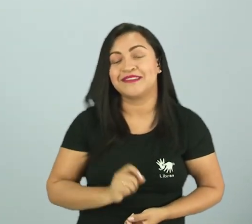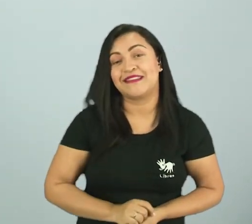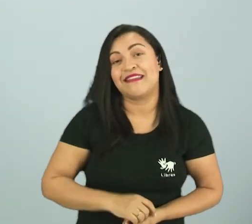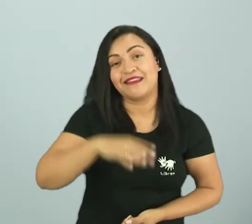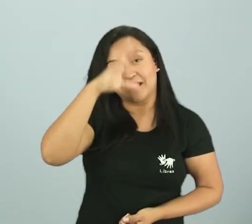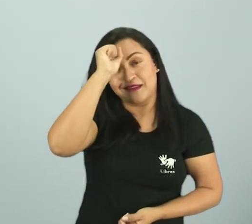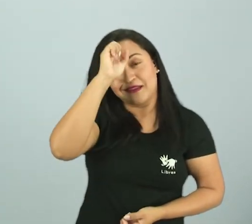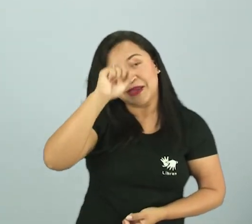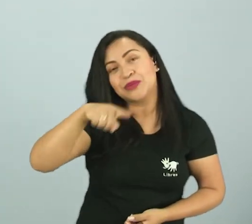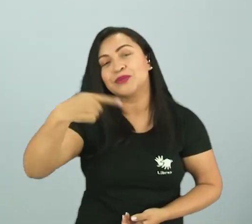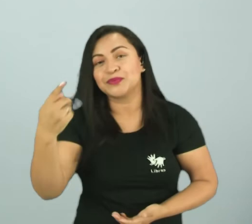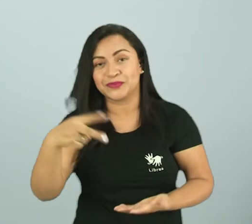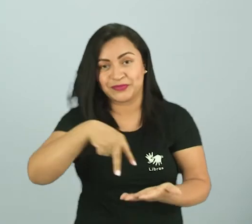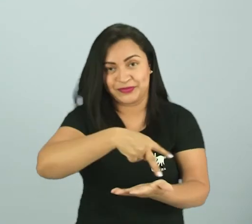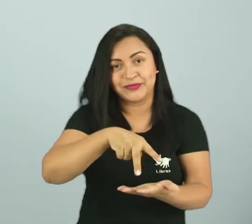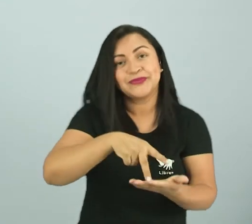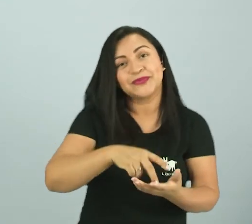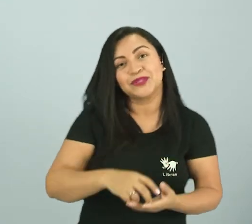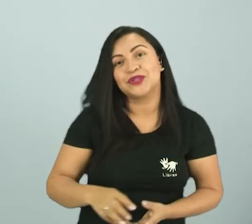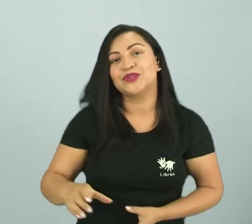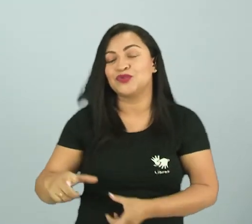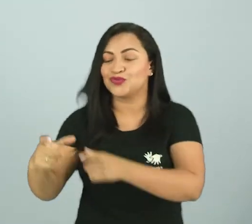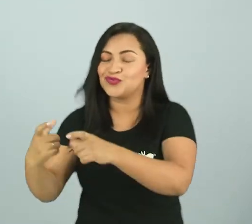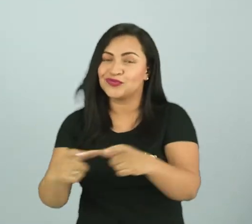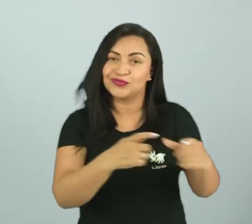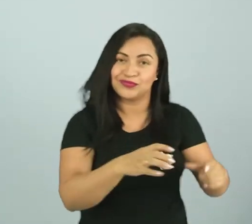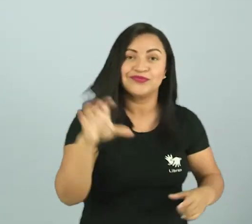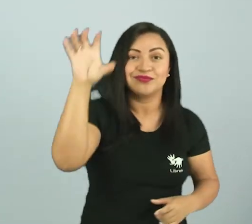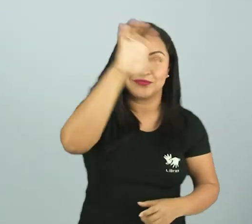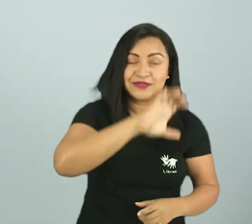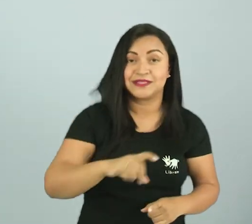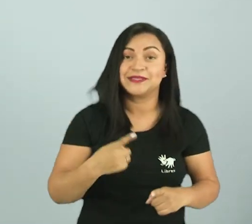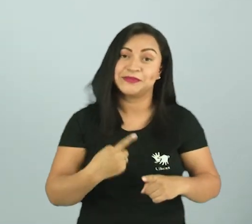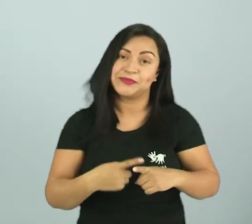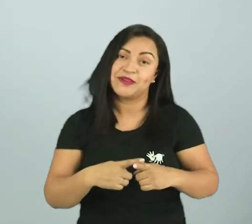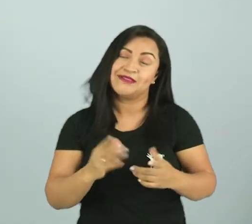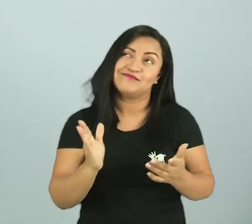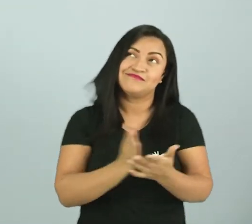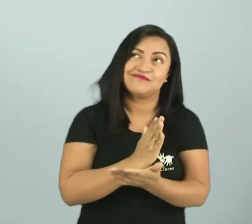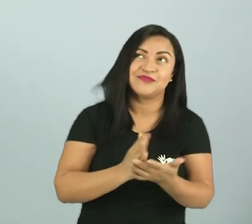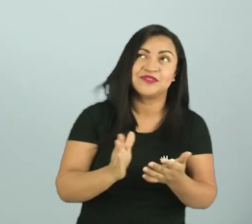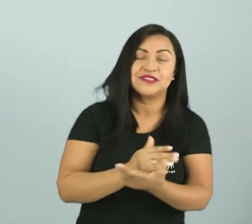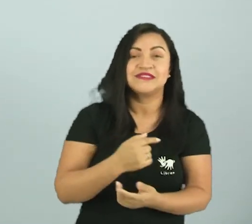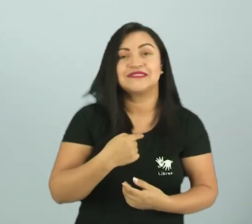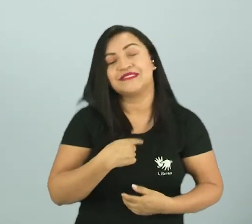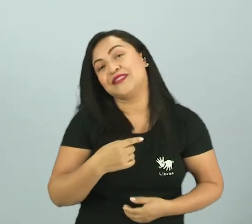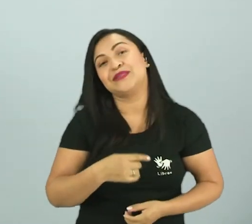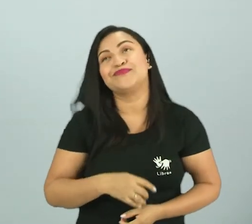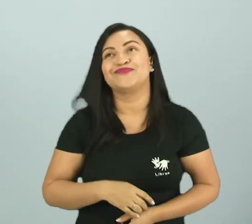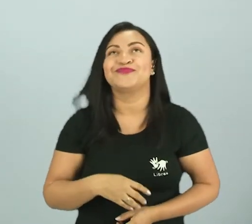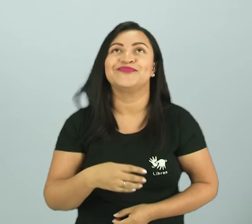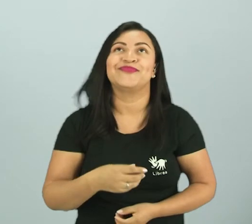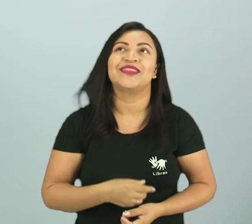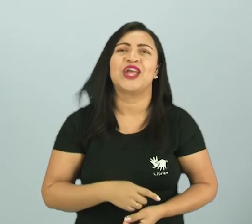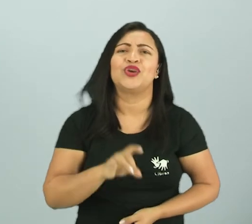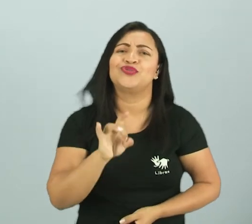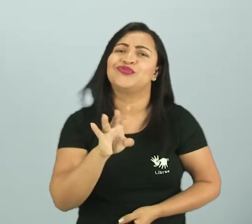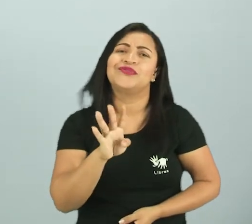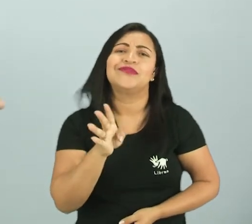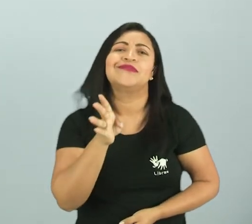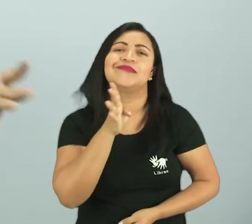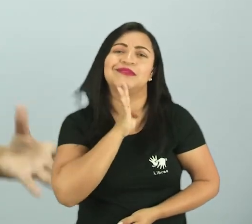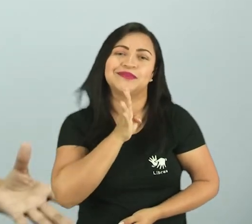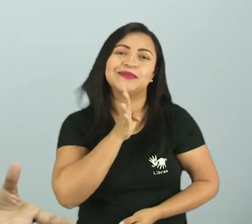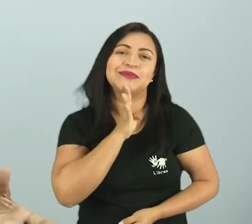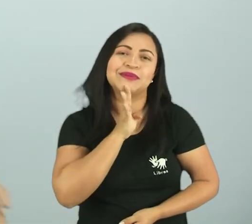aprender essas outras danças de outros locais. Por quê? Porque às vezes a gente passa a vida inteira entendendo que